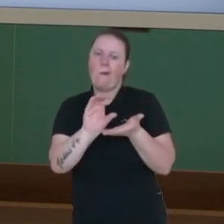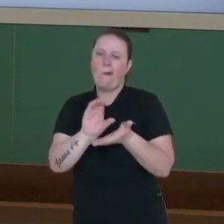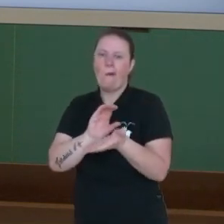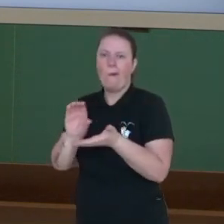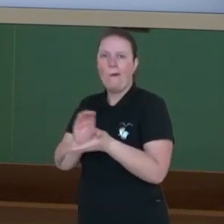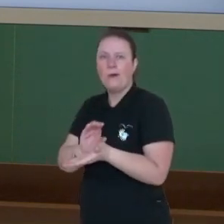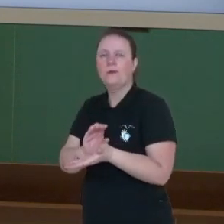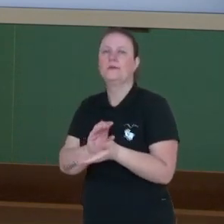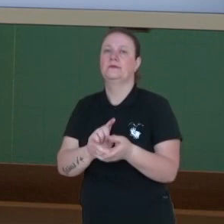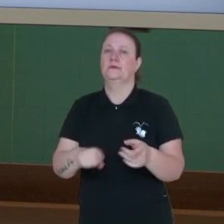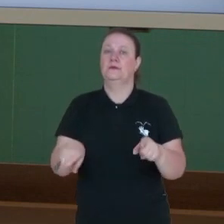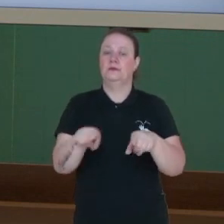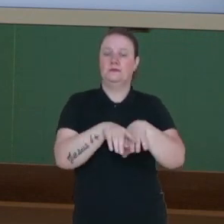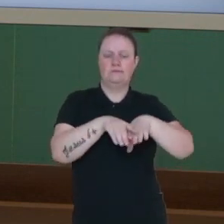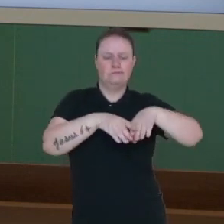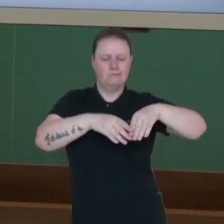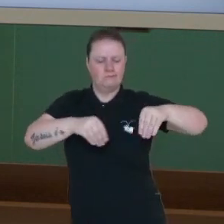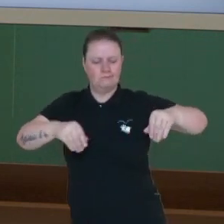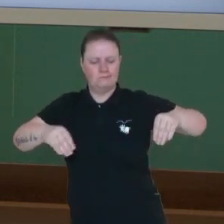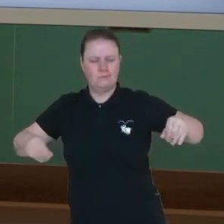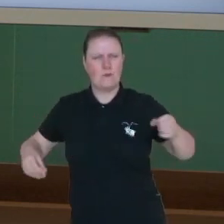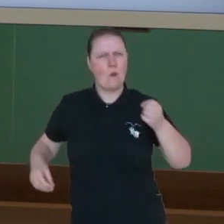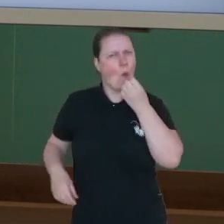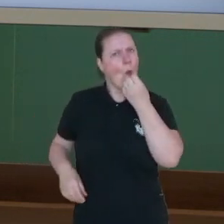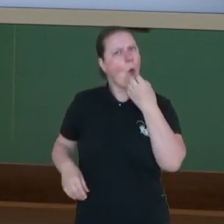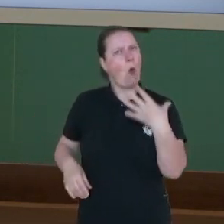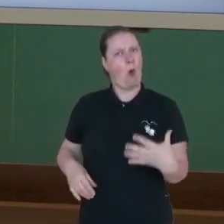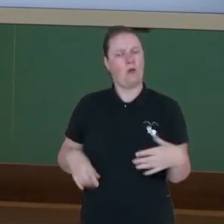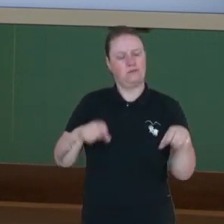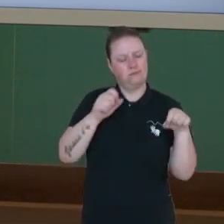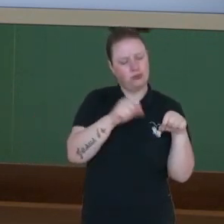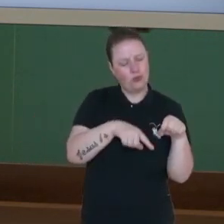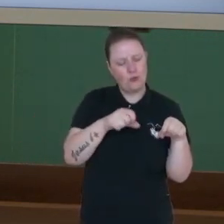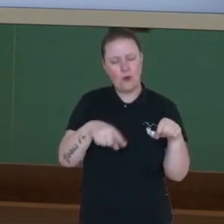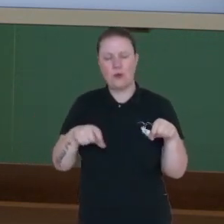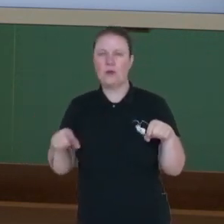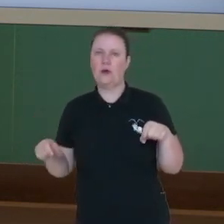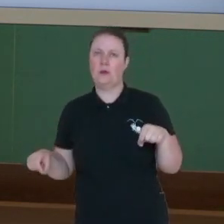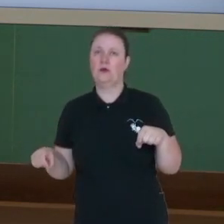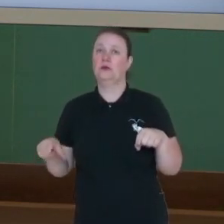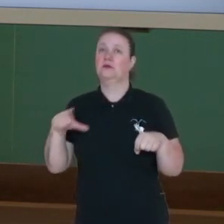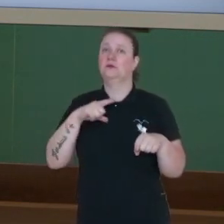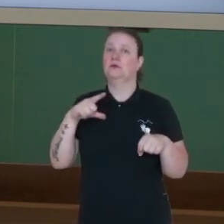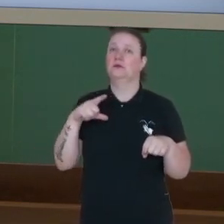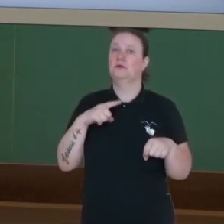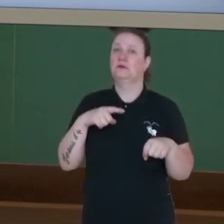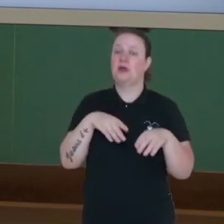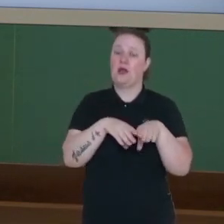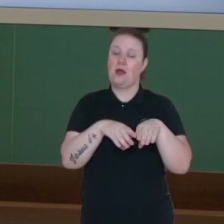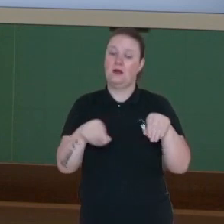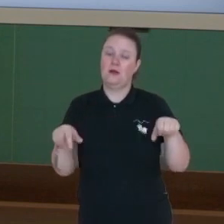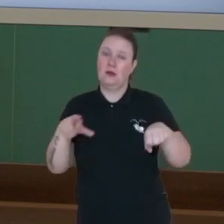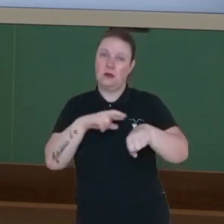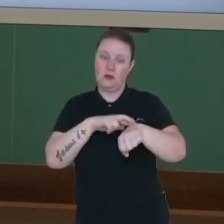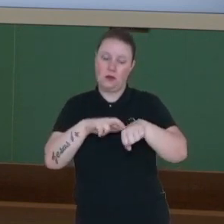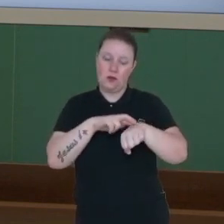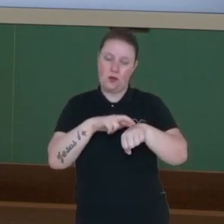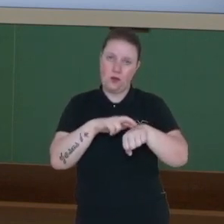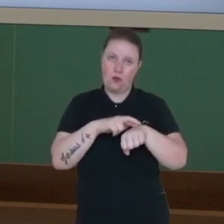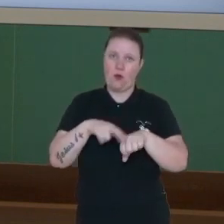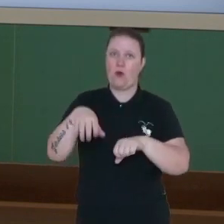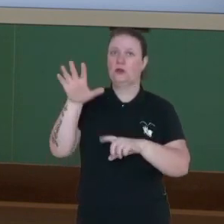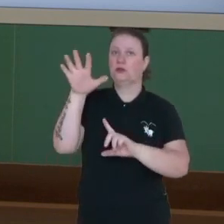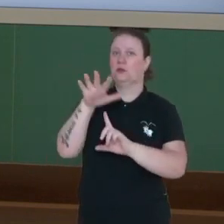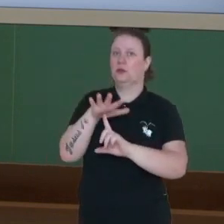dos solos mais férteis do mundo, né? Vamos lembrar aí, né, a terra roxa do Paraná, a produção de